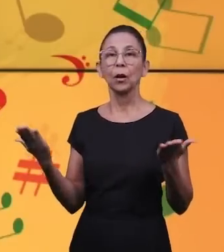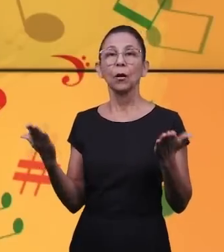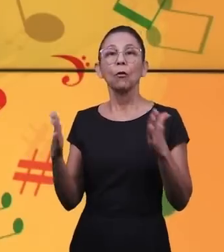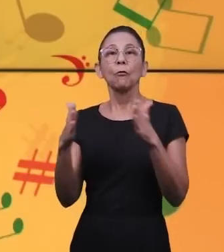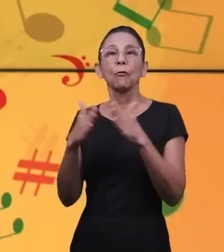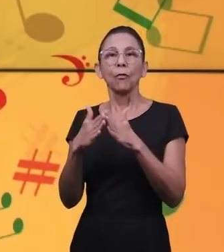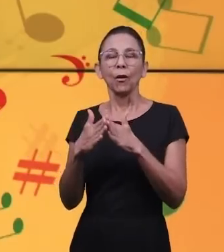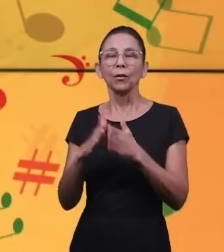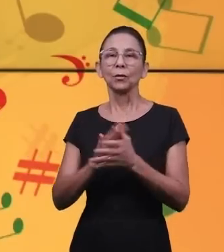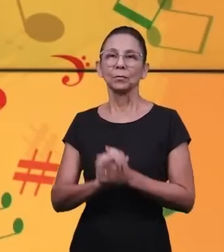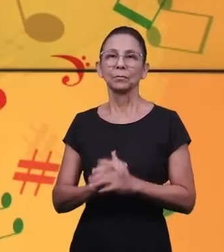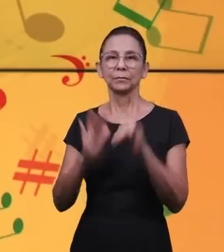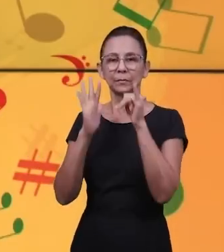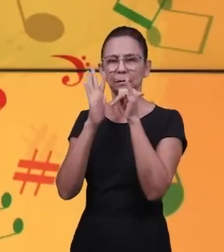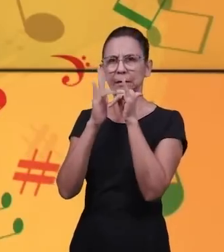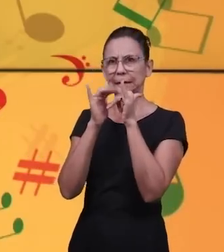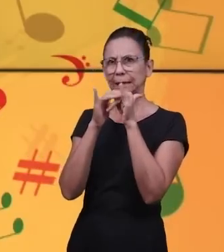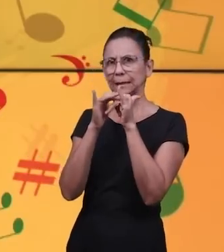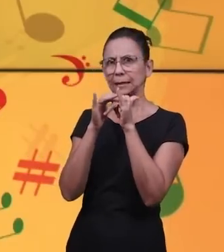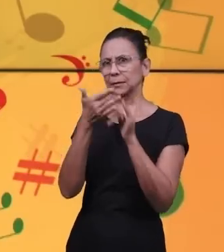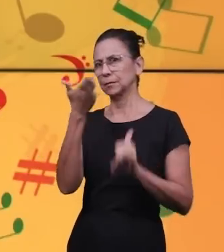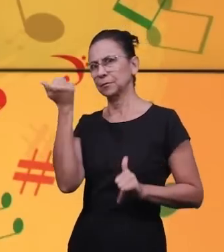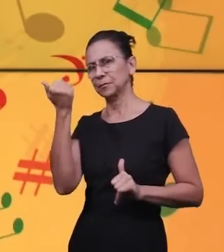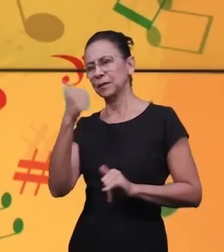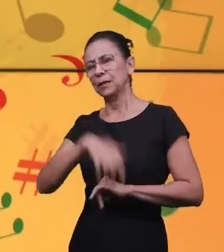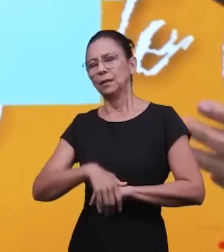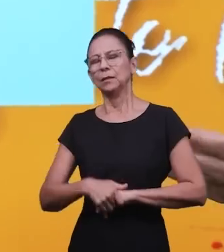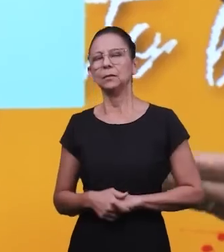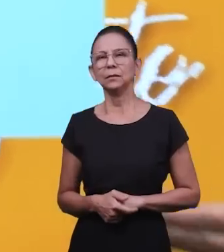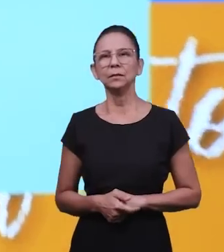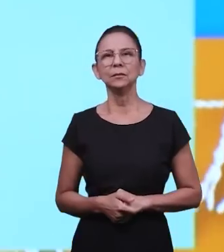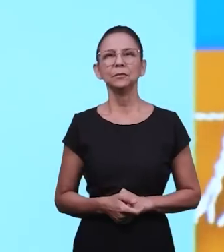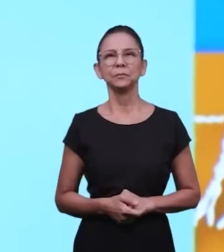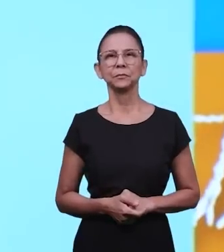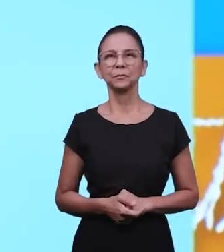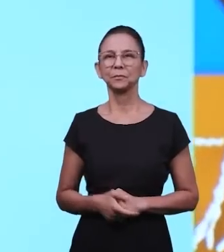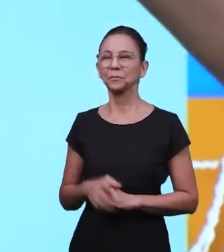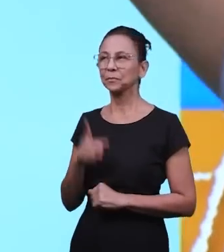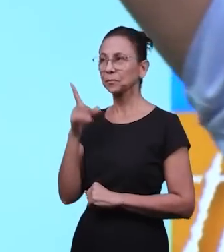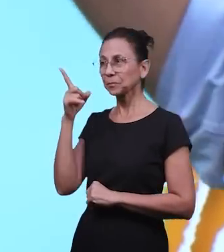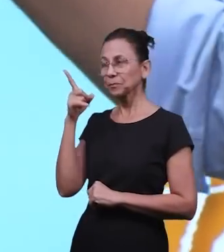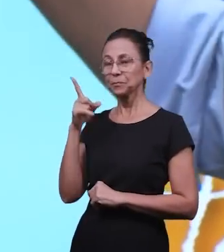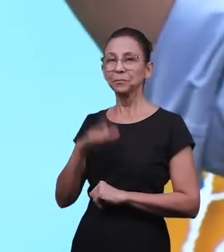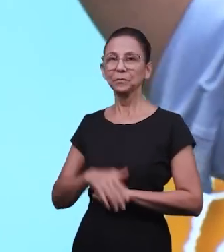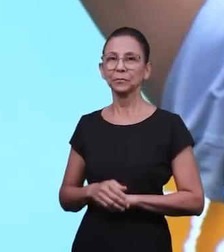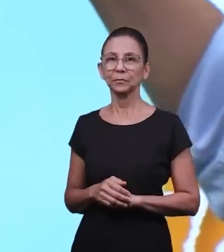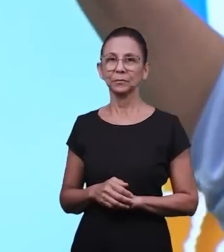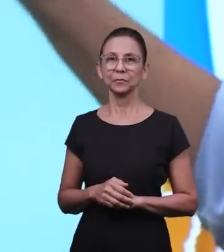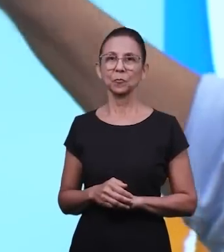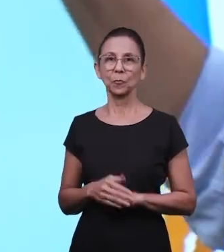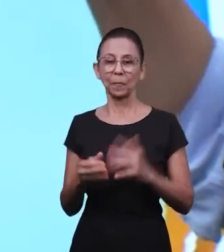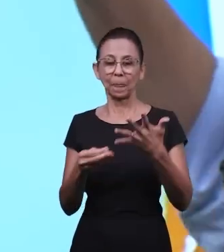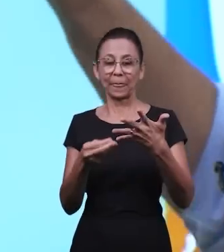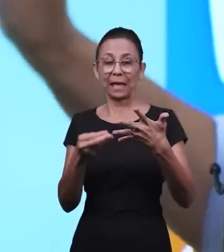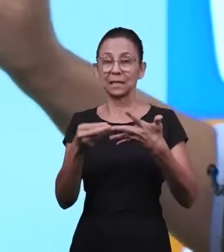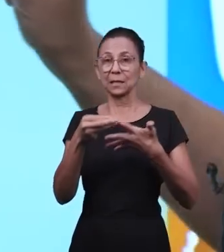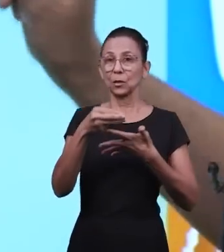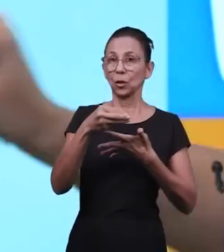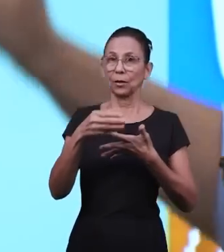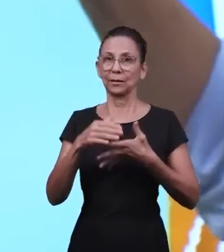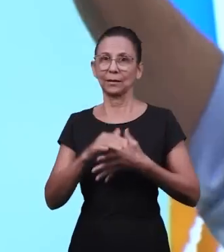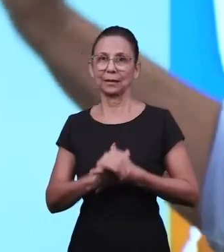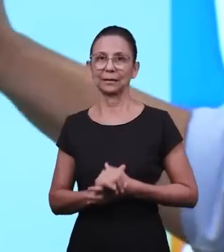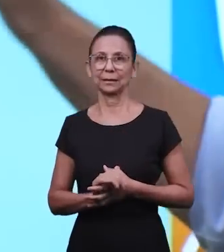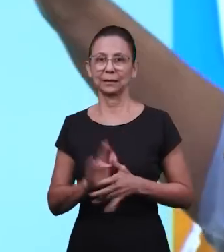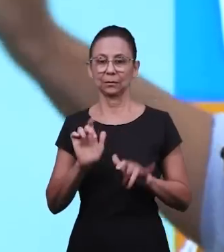mais direcionado para a escaleta. Vamos lá? Aqui está a posição das notas que nós vamos